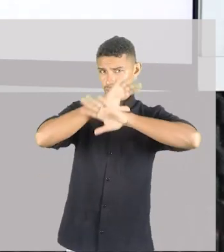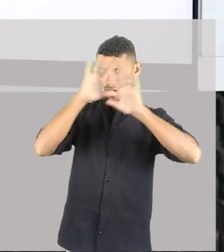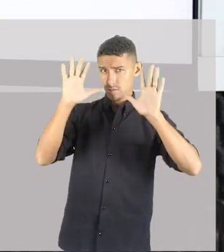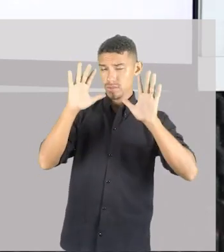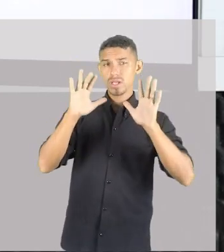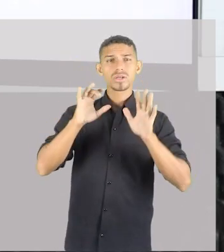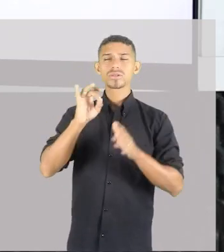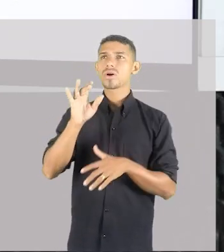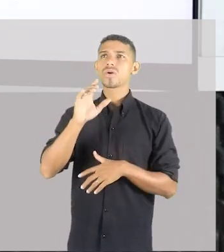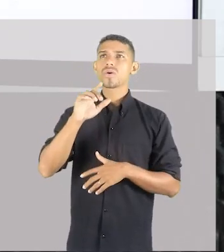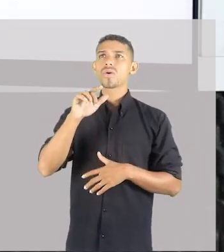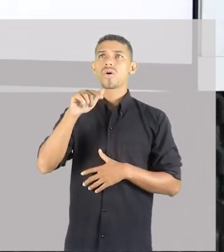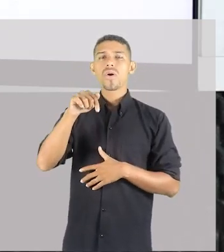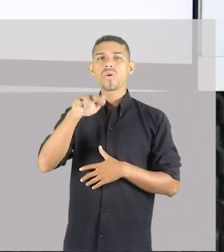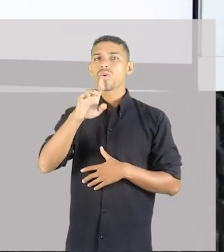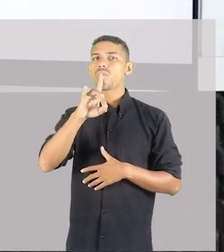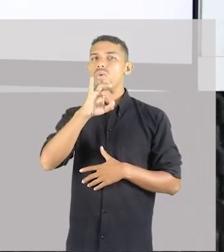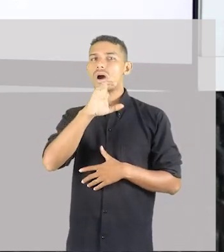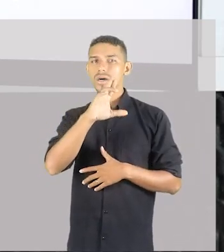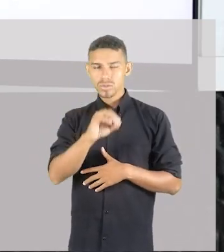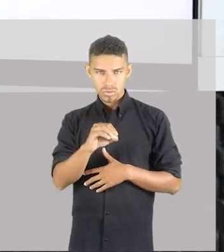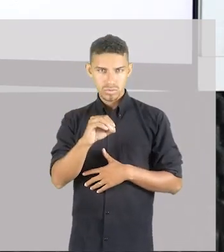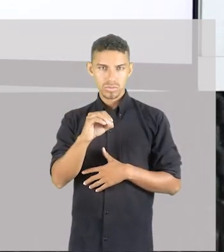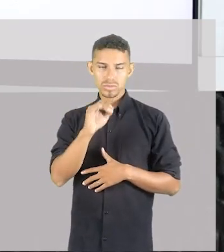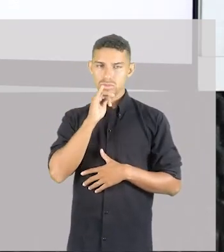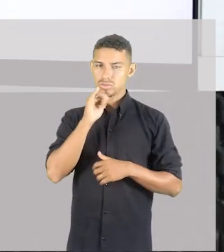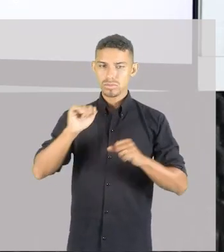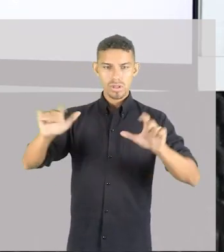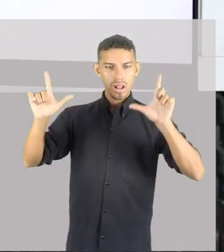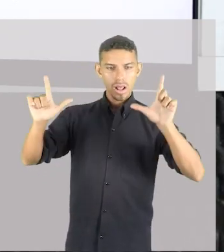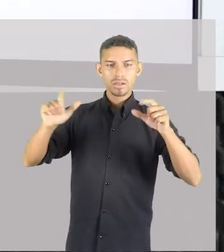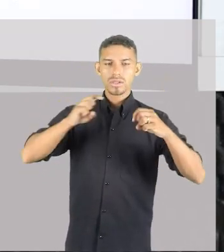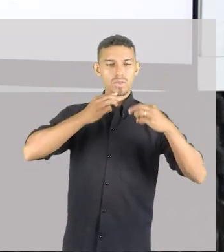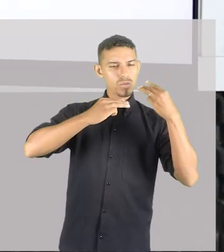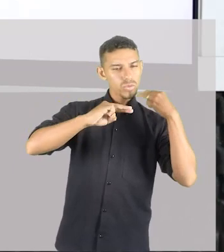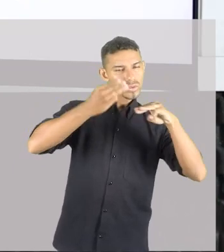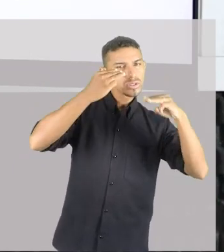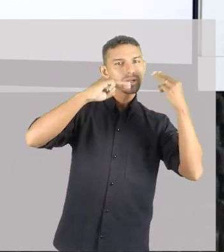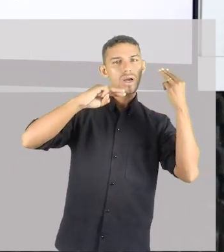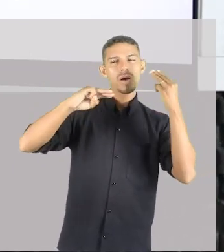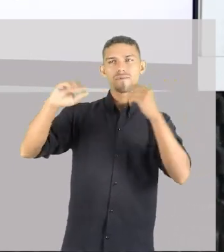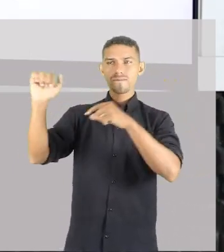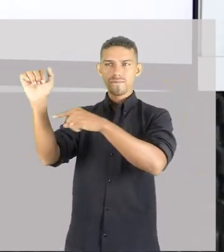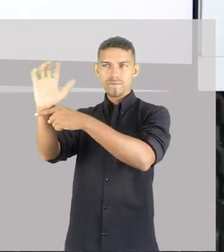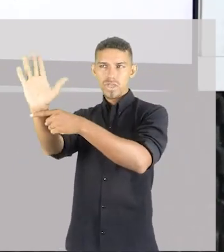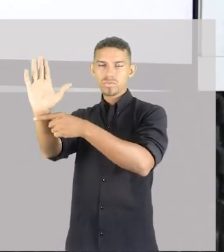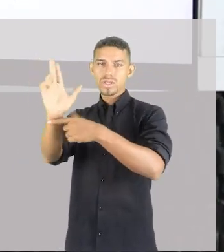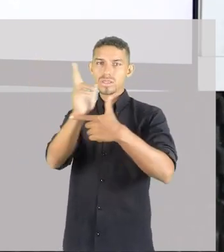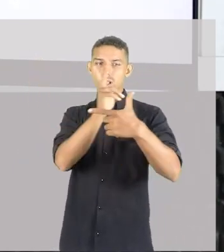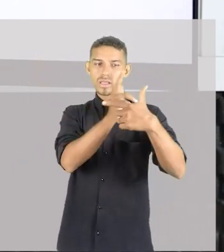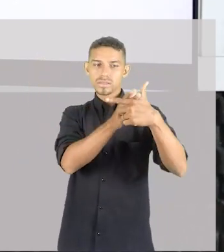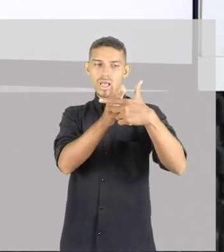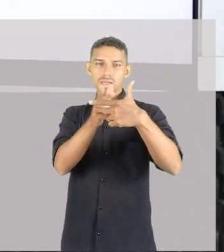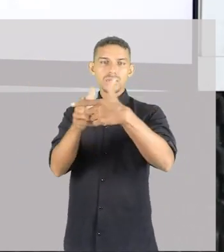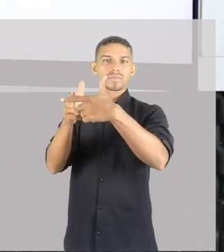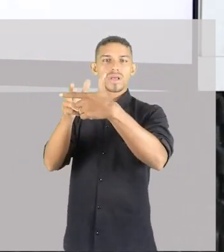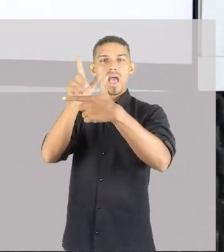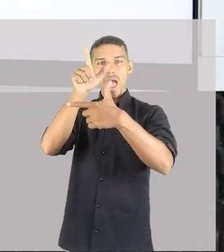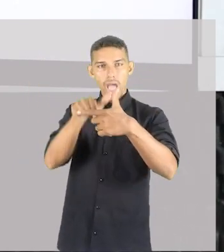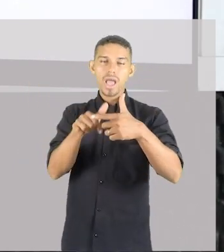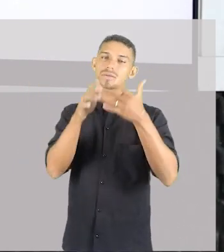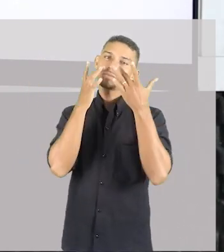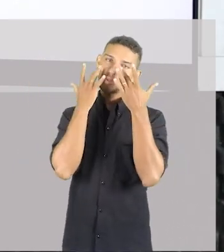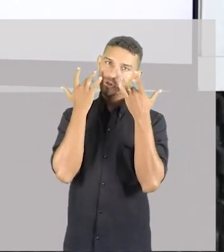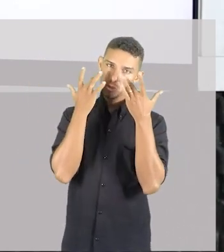só de um quadro, eu não estou falando de uma escultura, eu estou falando da música que você consome, do filme que você assiste, da série que você gosta. Isso é uma